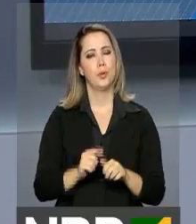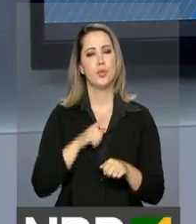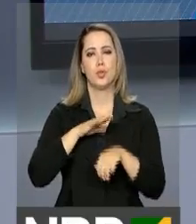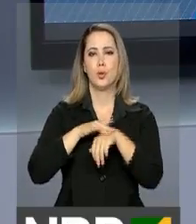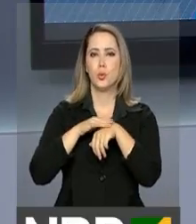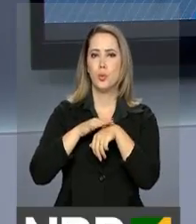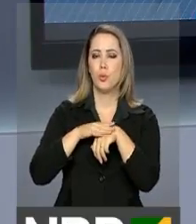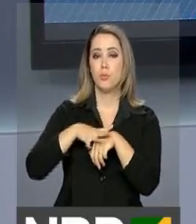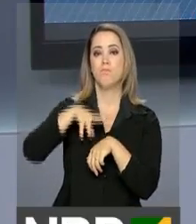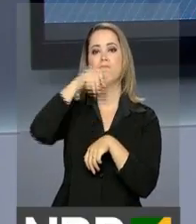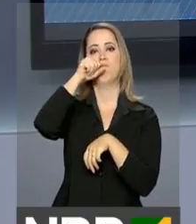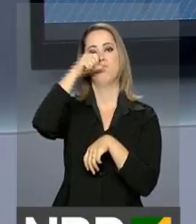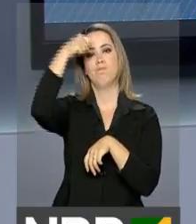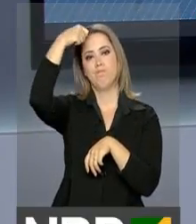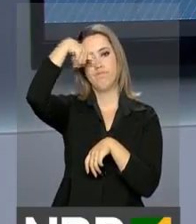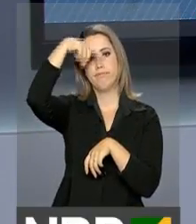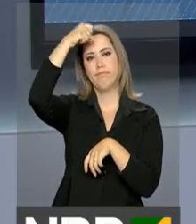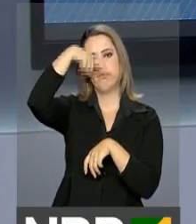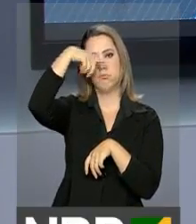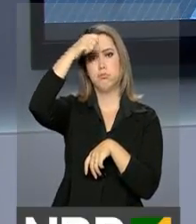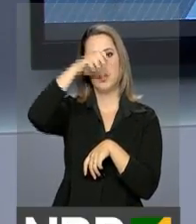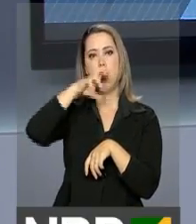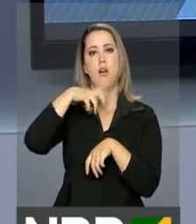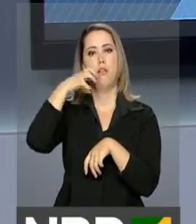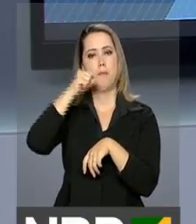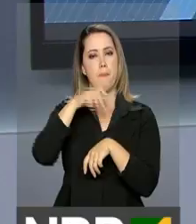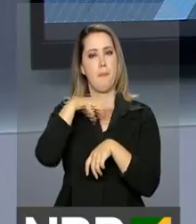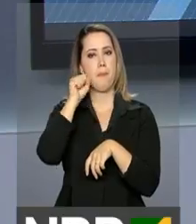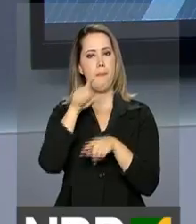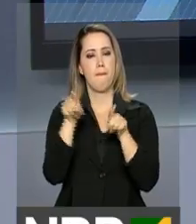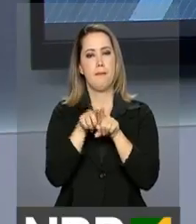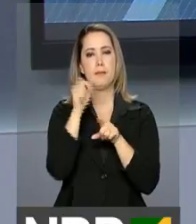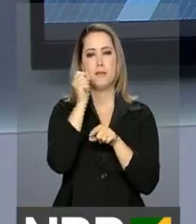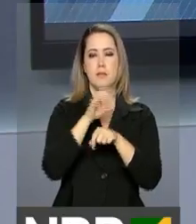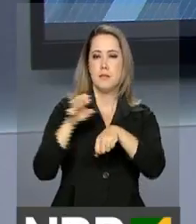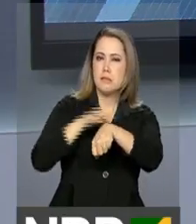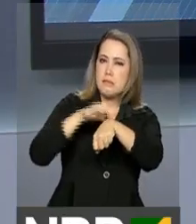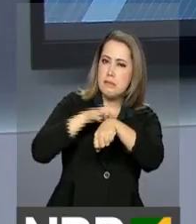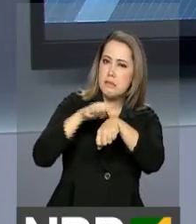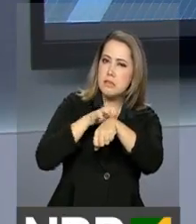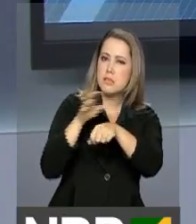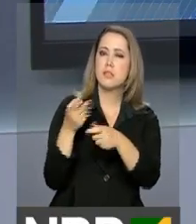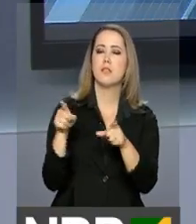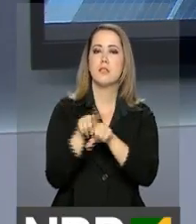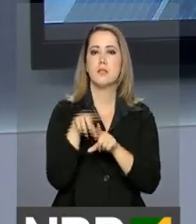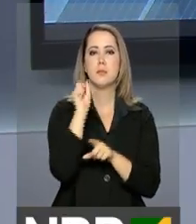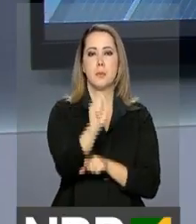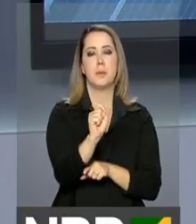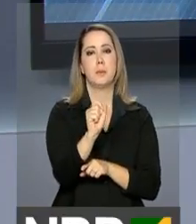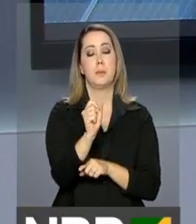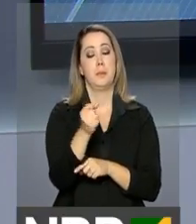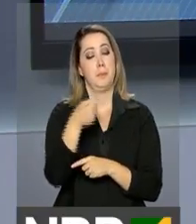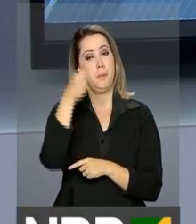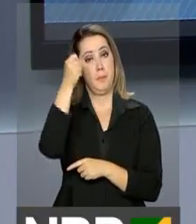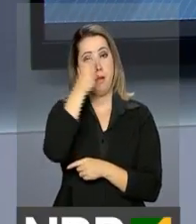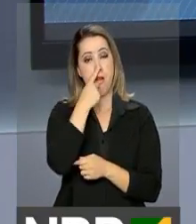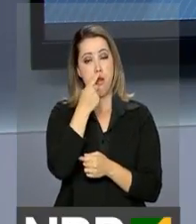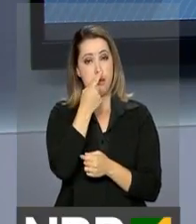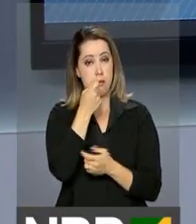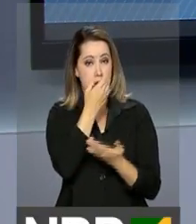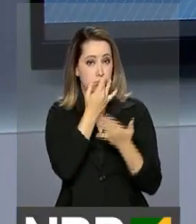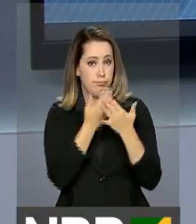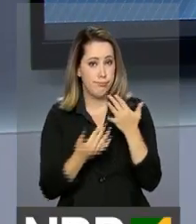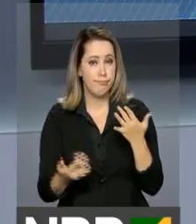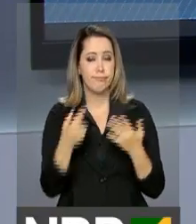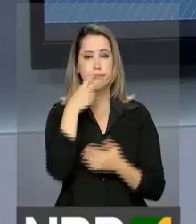rinite e asma assim como alergias de pele e sangramento nasal crianças e idosos são os mais vulneráveis a esses